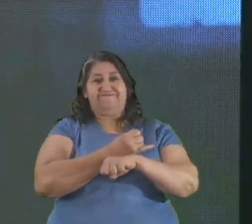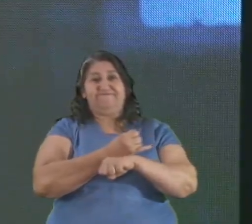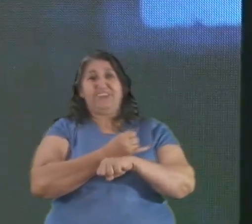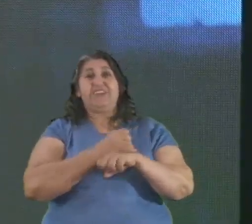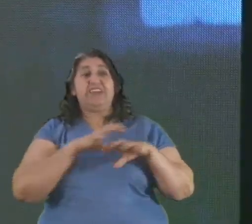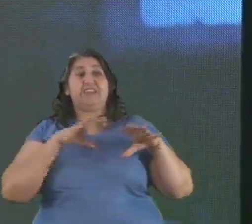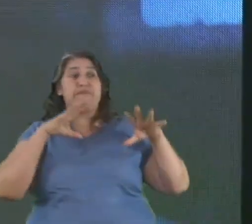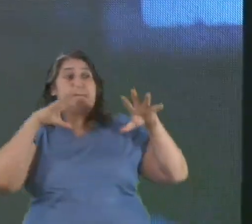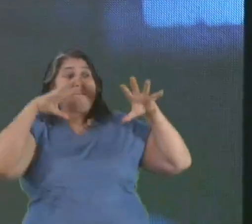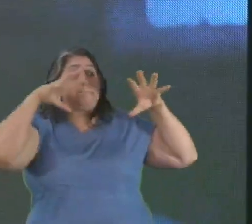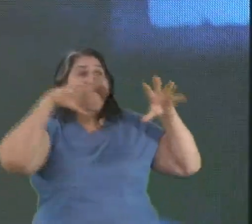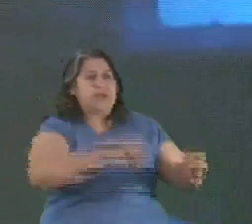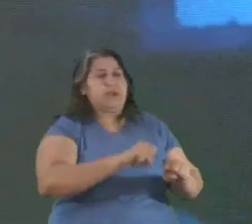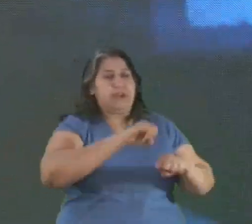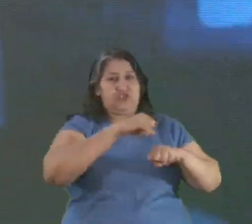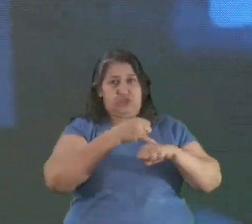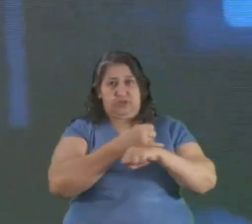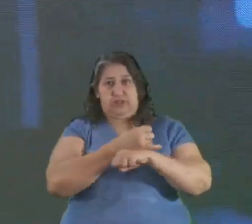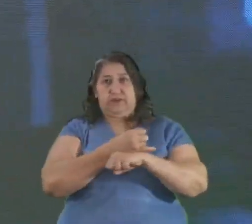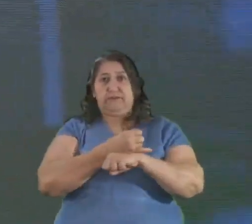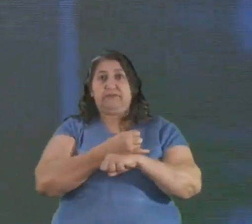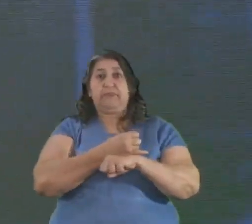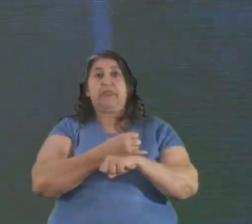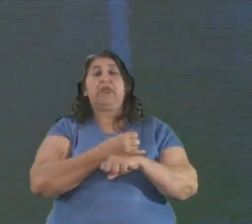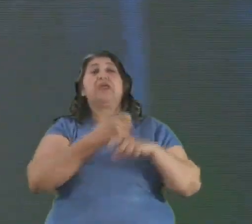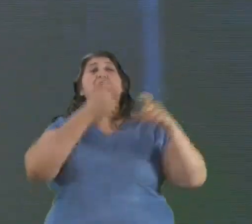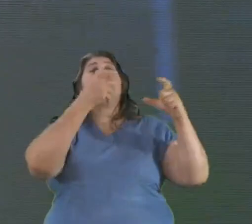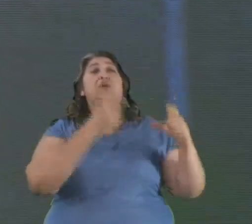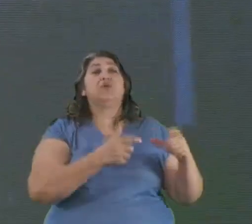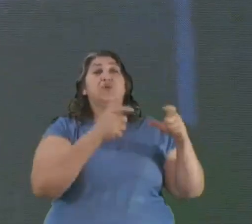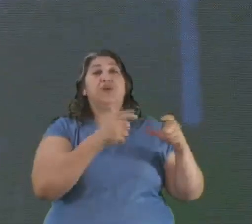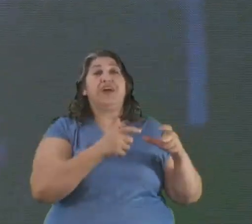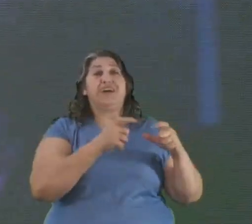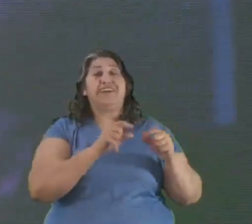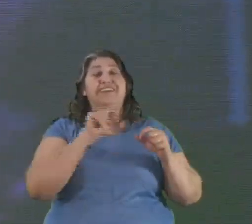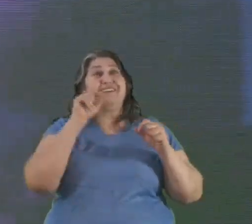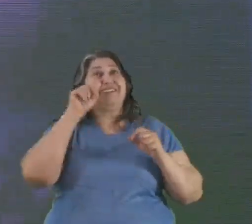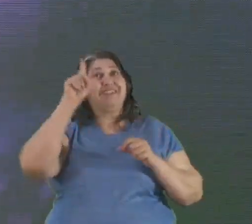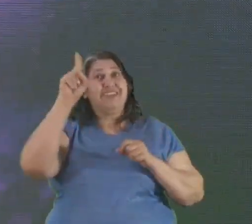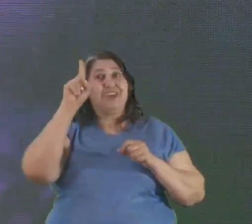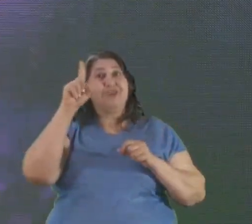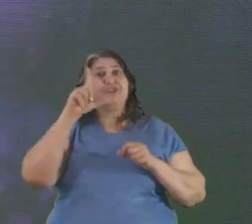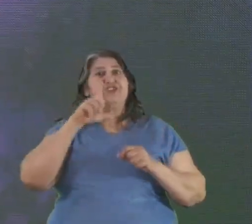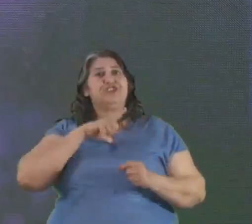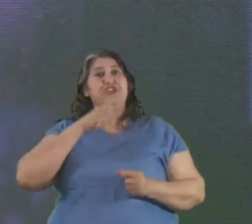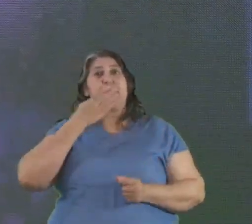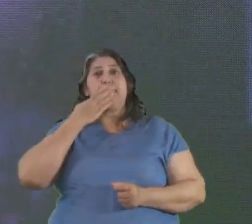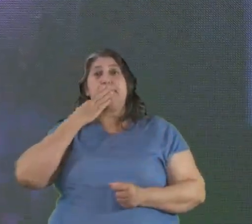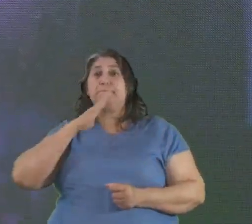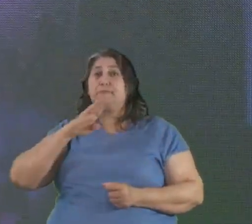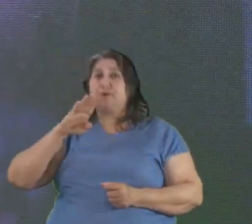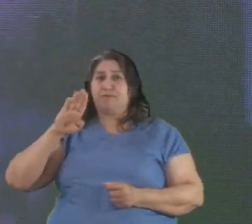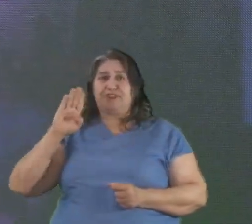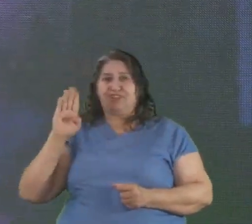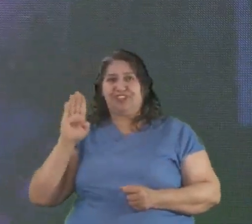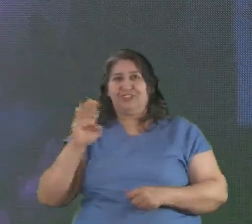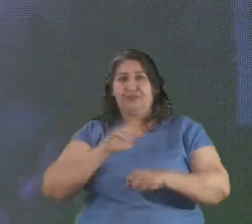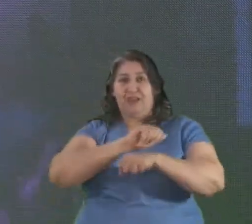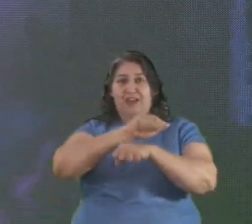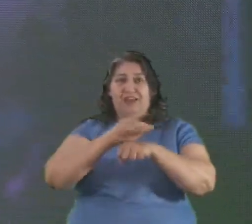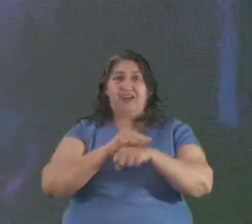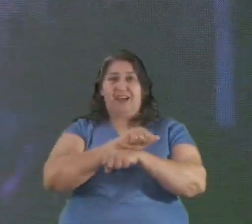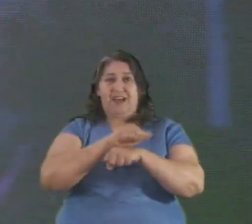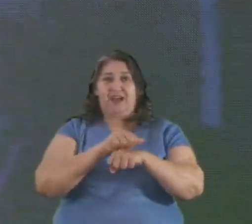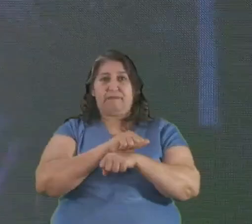se apossaram daquela terra, que era uma terra que Deus havia prometido a